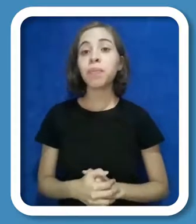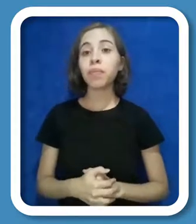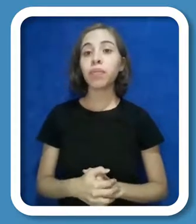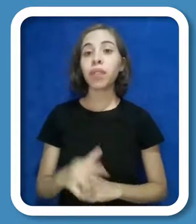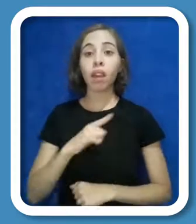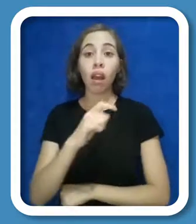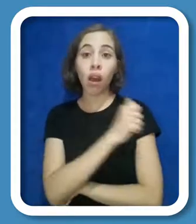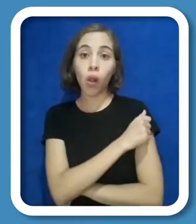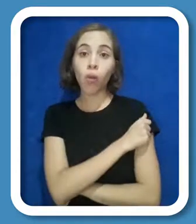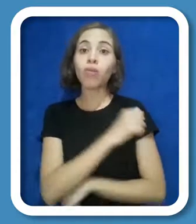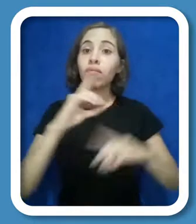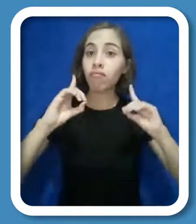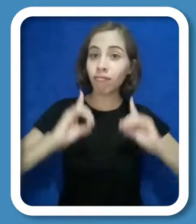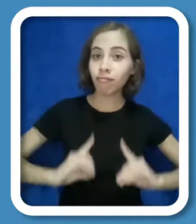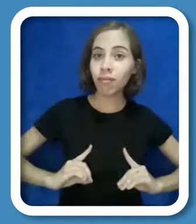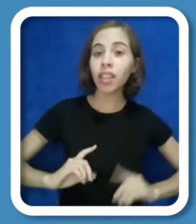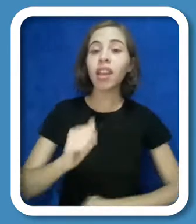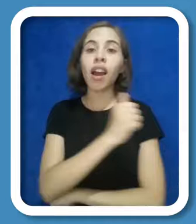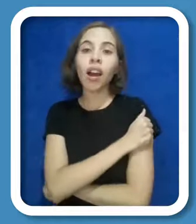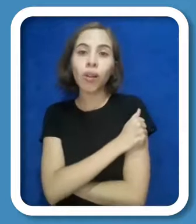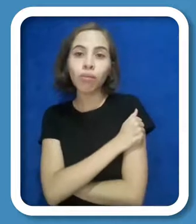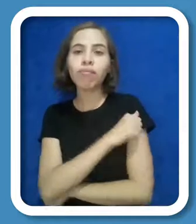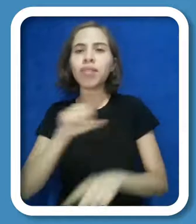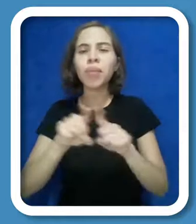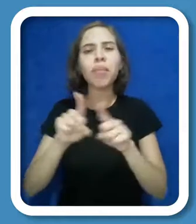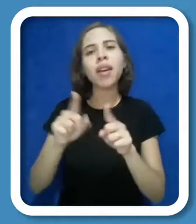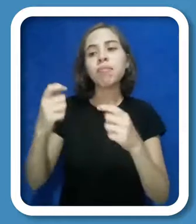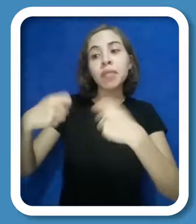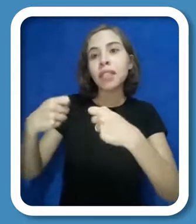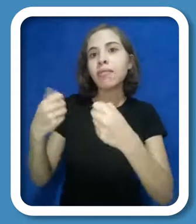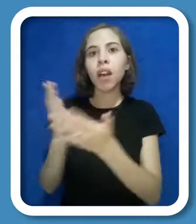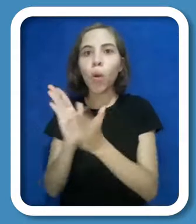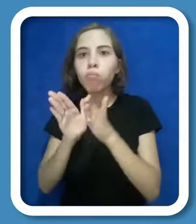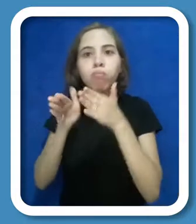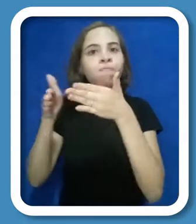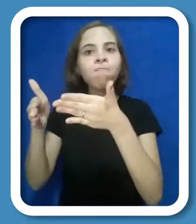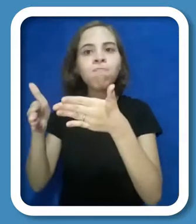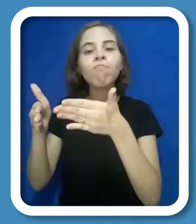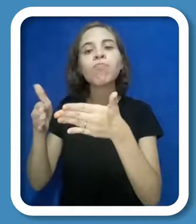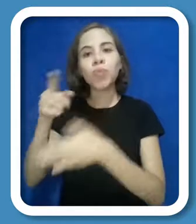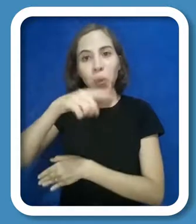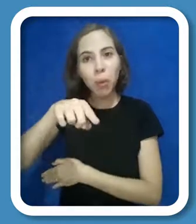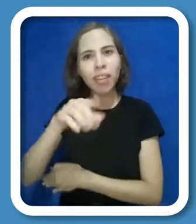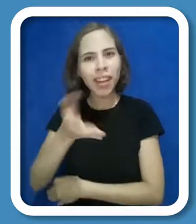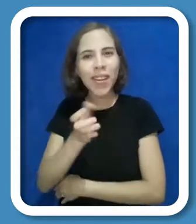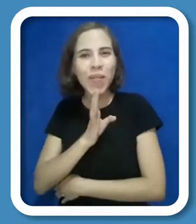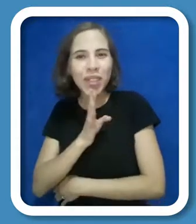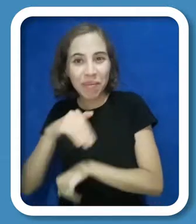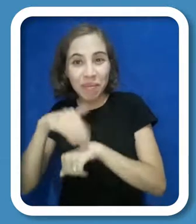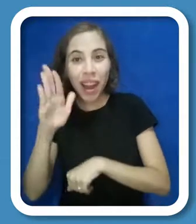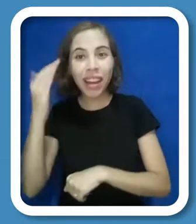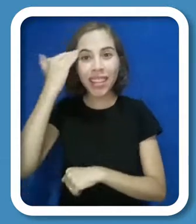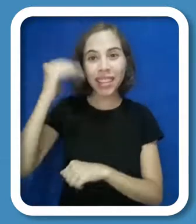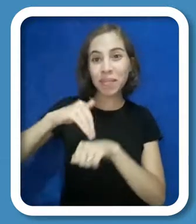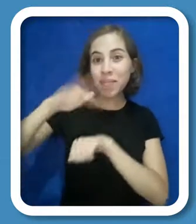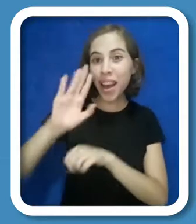com alunos com deficiência e com alunos com alguma necessidade educacional específica. Quer conhecer um pouquinho mais? Quer entender um